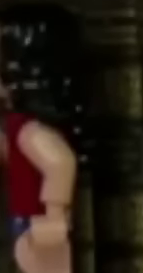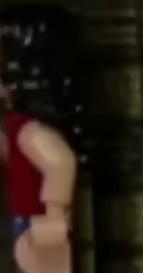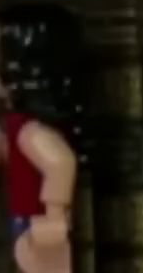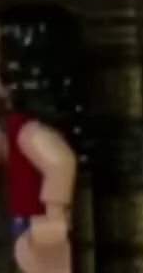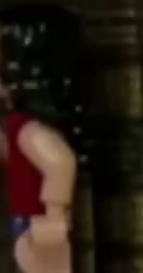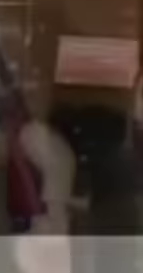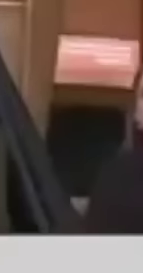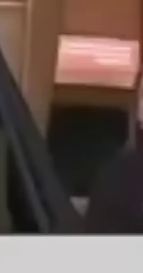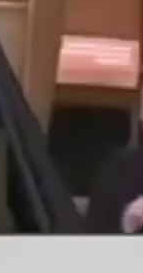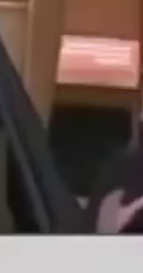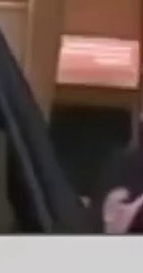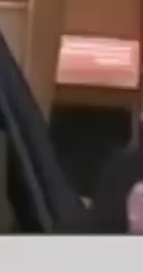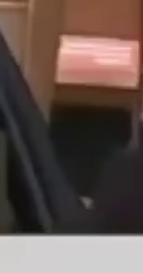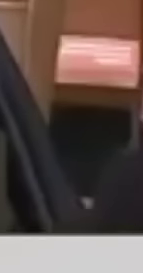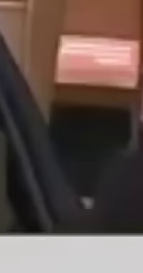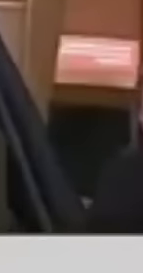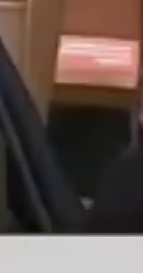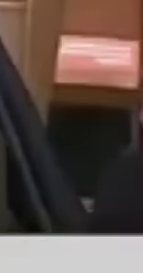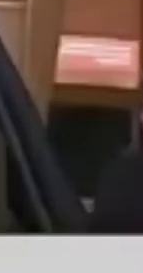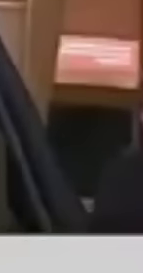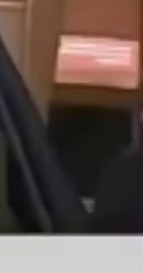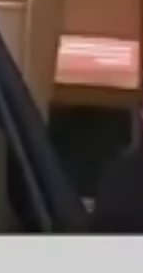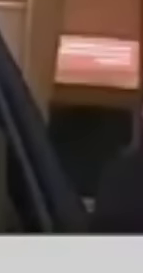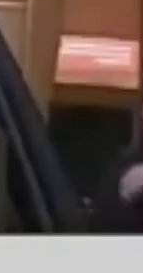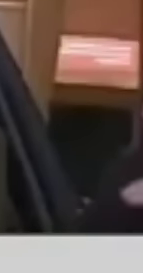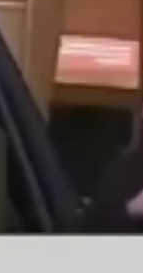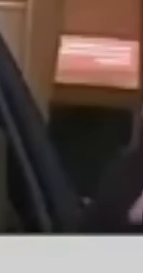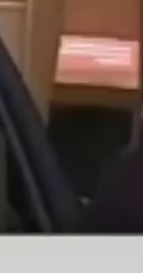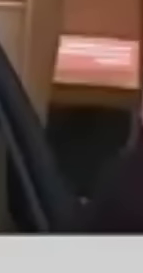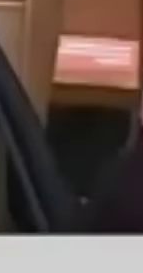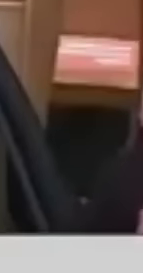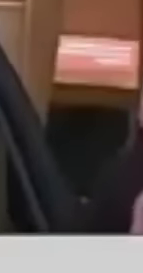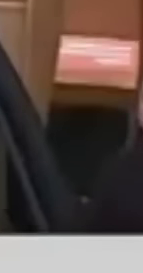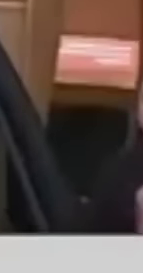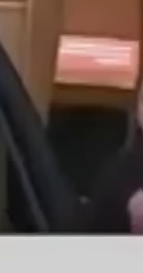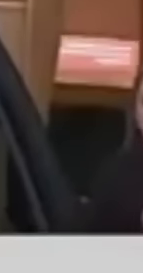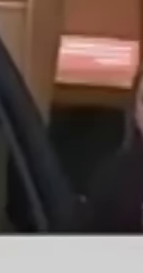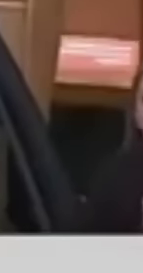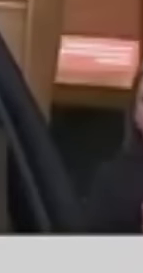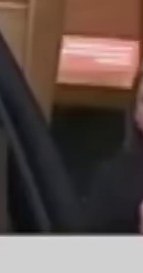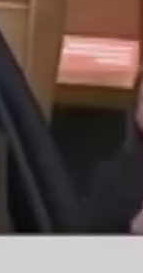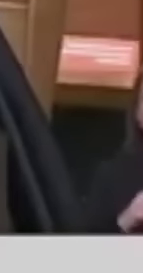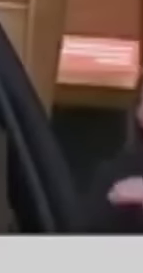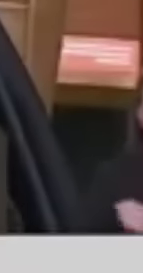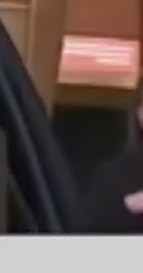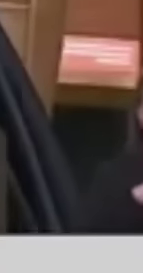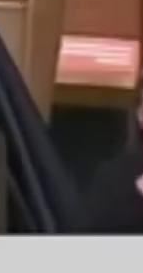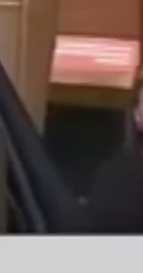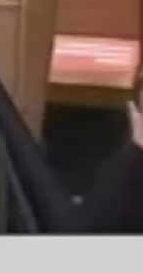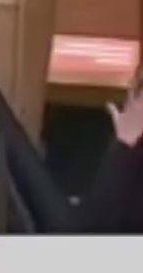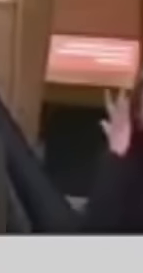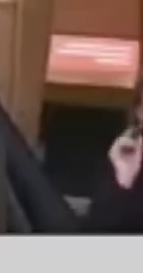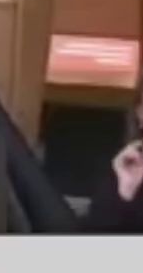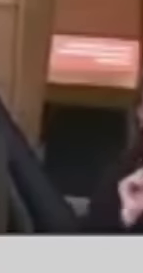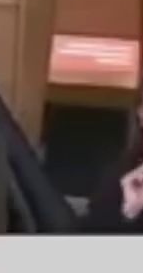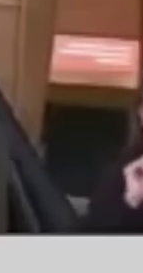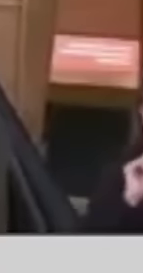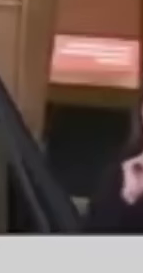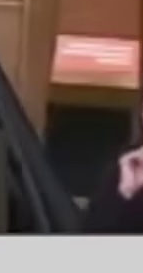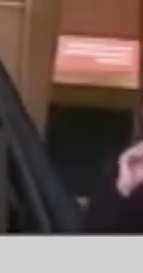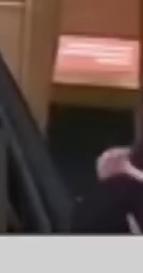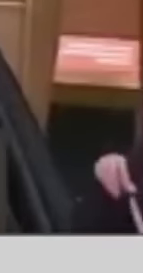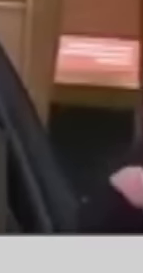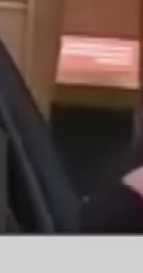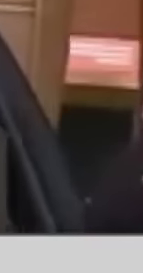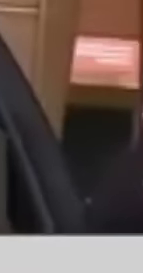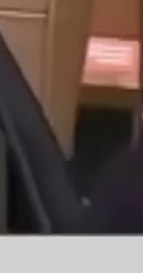Brasil tof a sociedade aqui se faz presente Aqui nós temos pessoas indicadas por